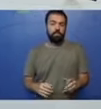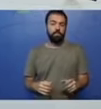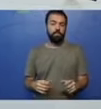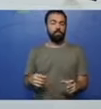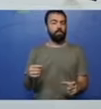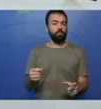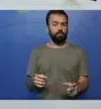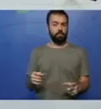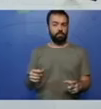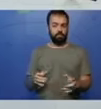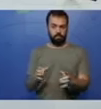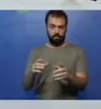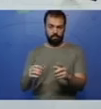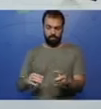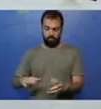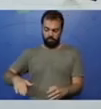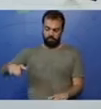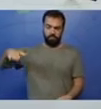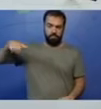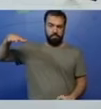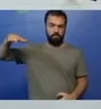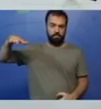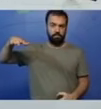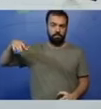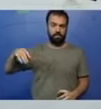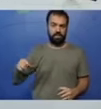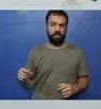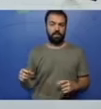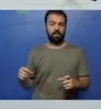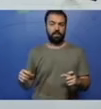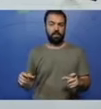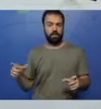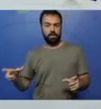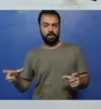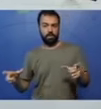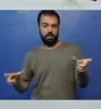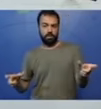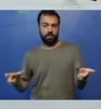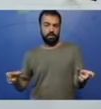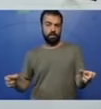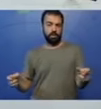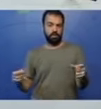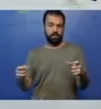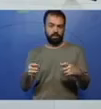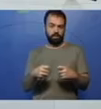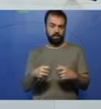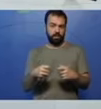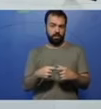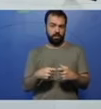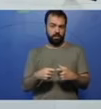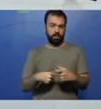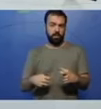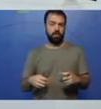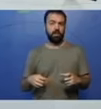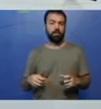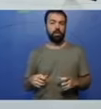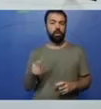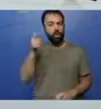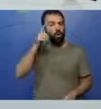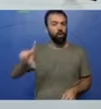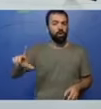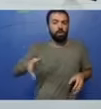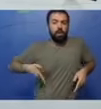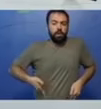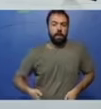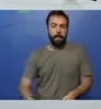um filhote. Então, espécies são seres vivos que, quando cruzados, geram descendente fértil.